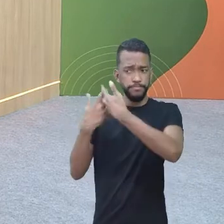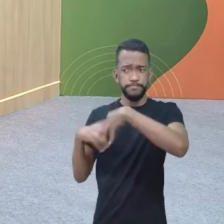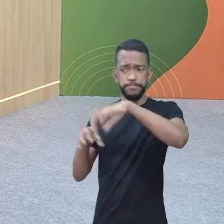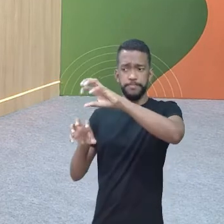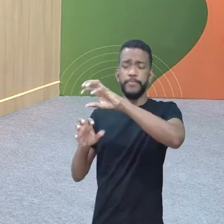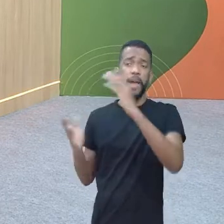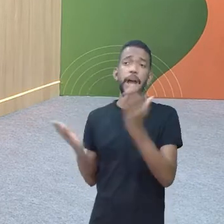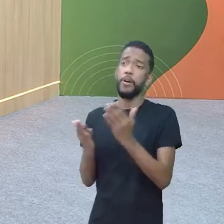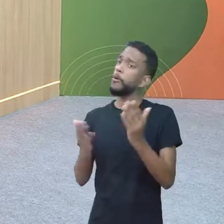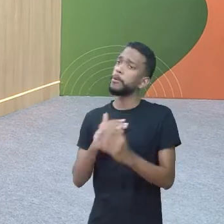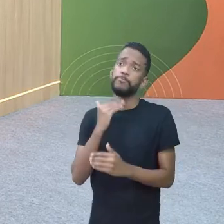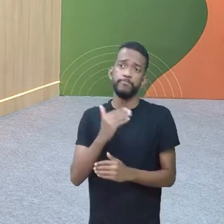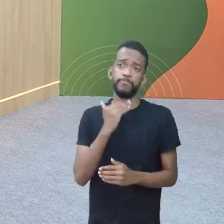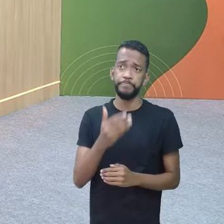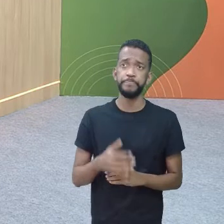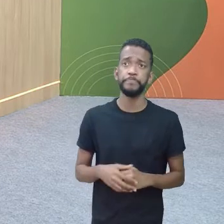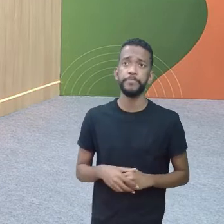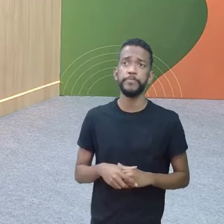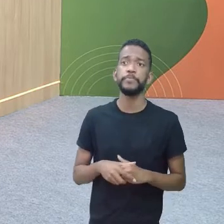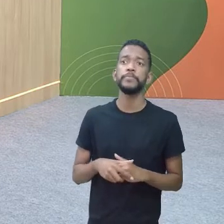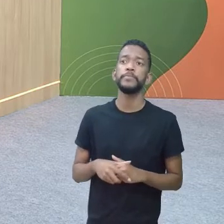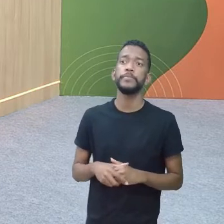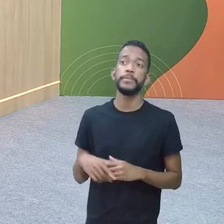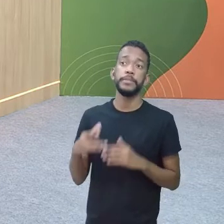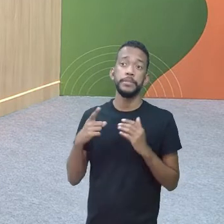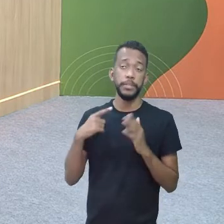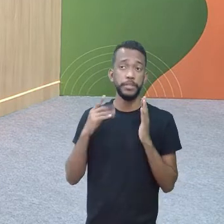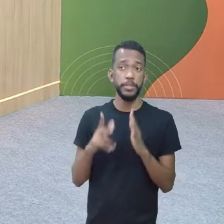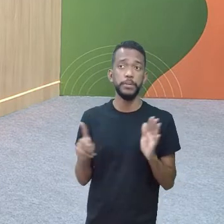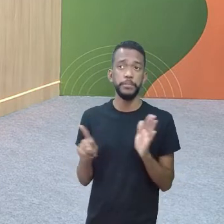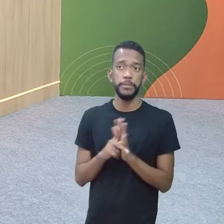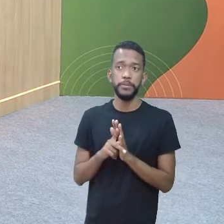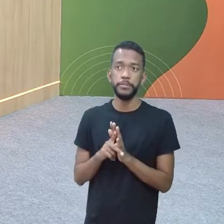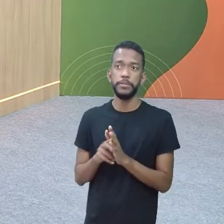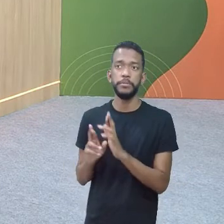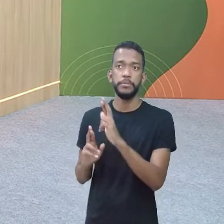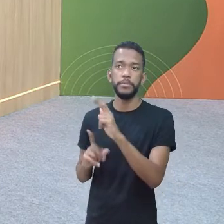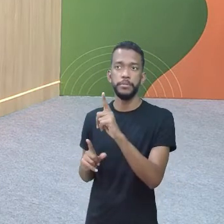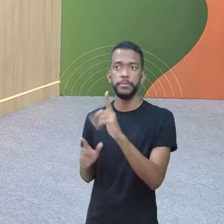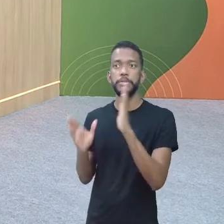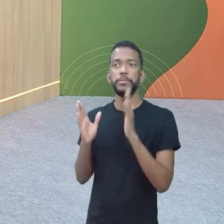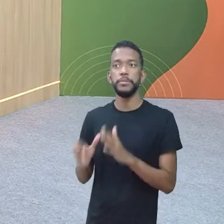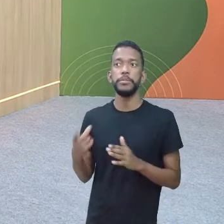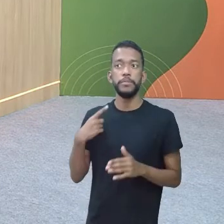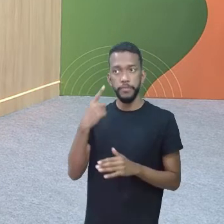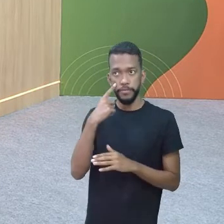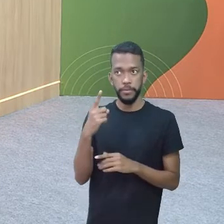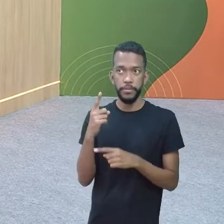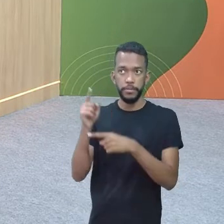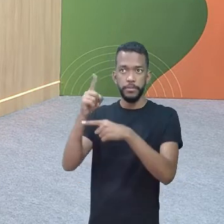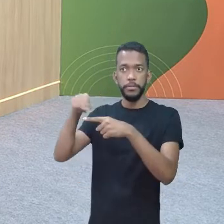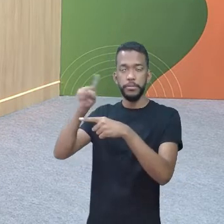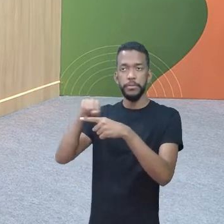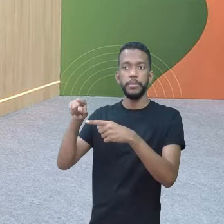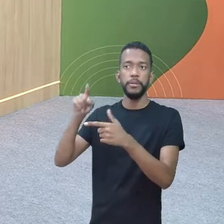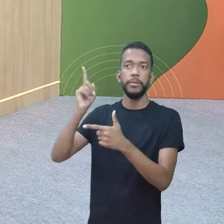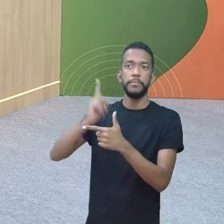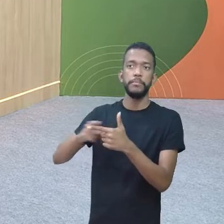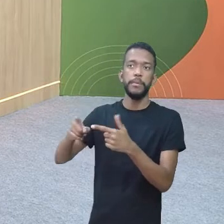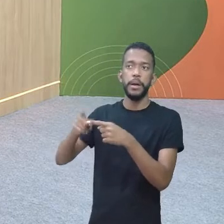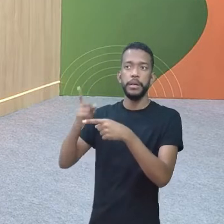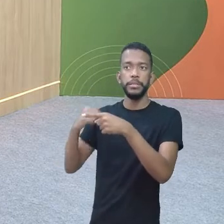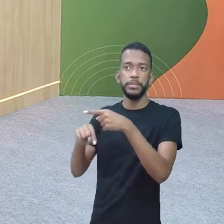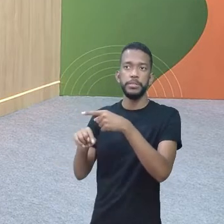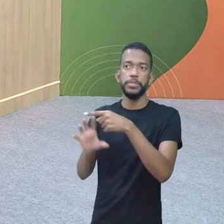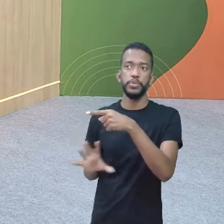Não inicialmente. Então a gente fez uma fração que representasse a parte, olha a outra ideia de fração, com o